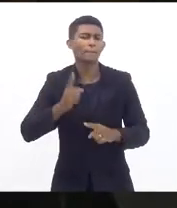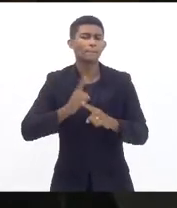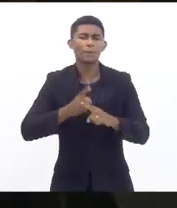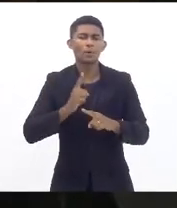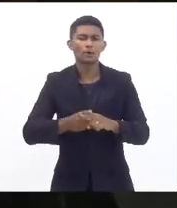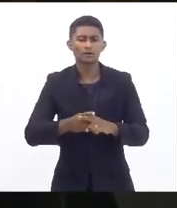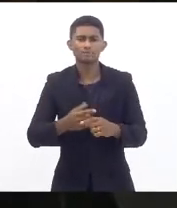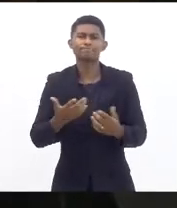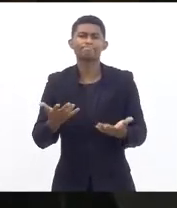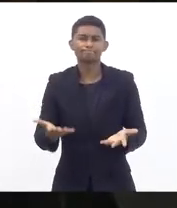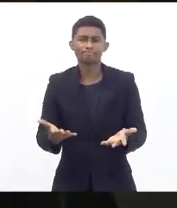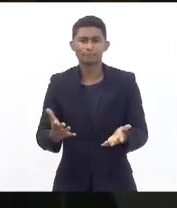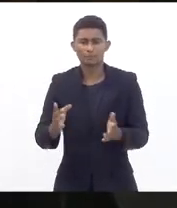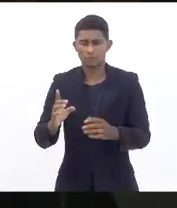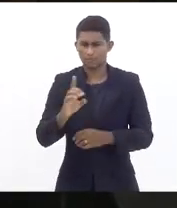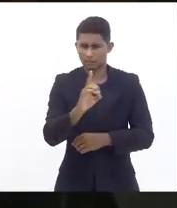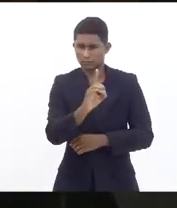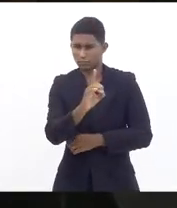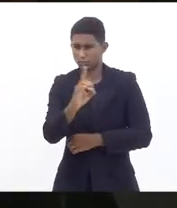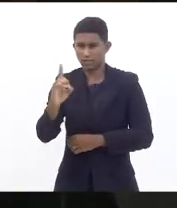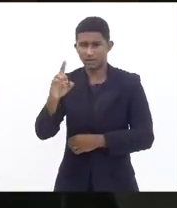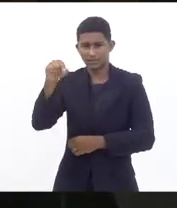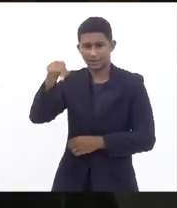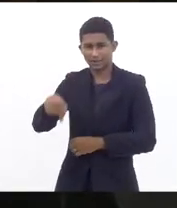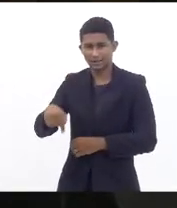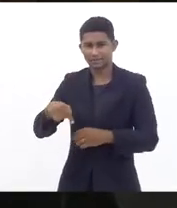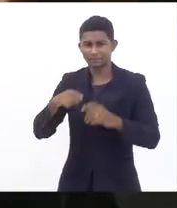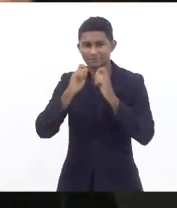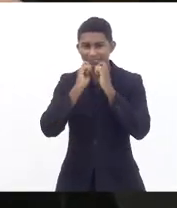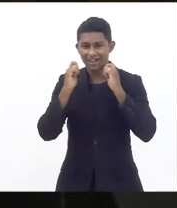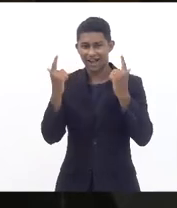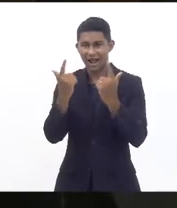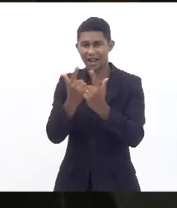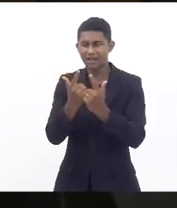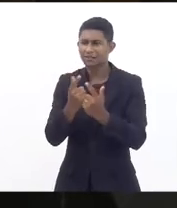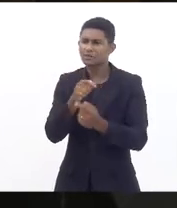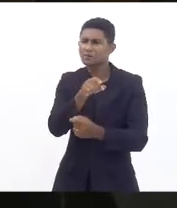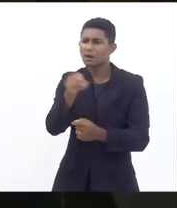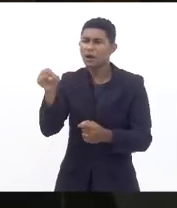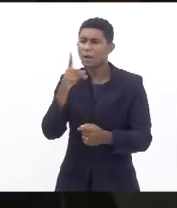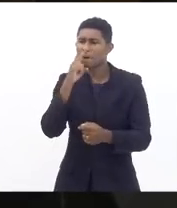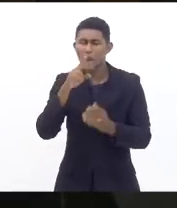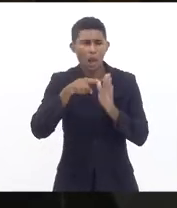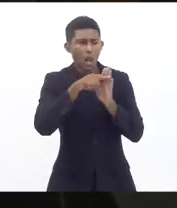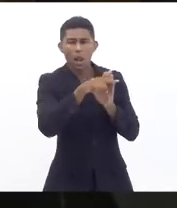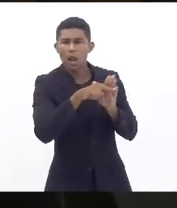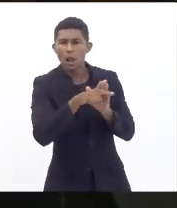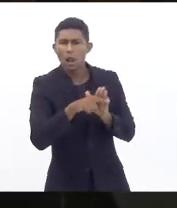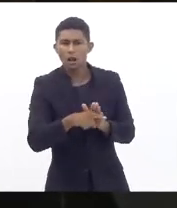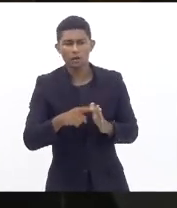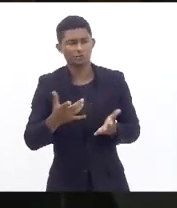direita orgânica do parlamento esteja analisando isso ou querendo